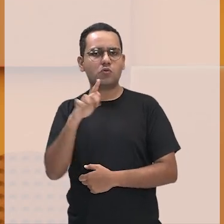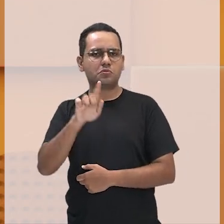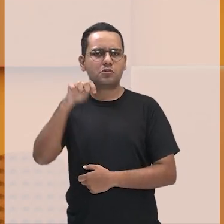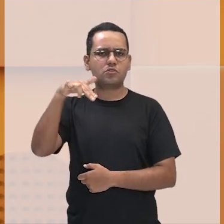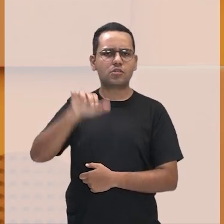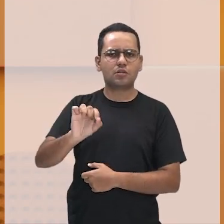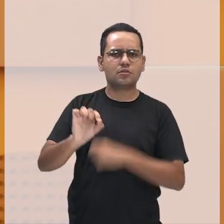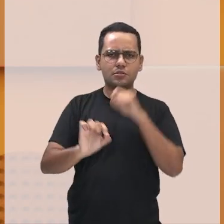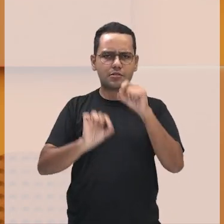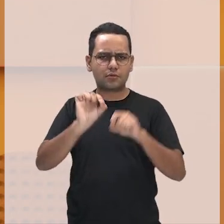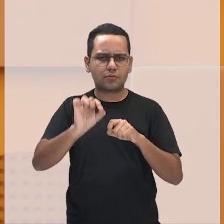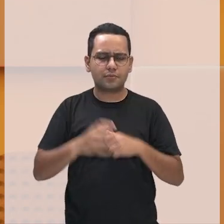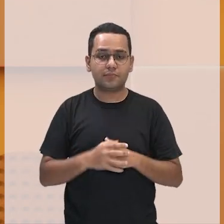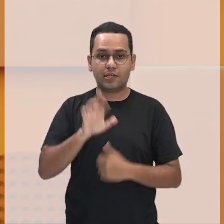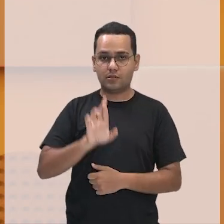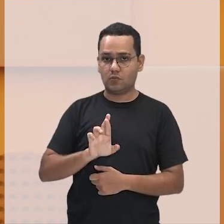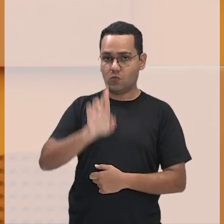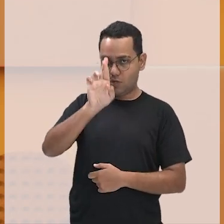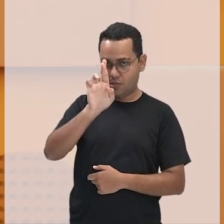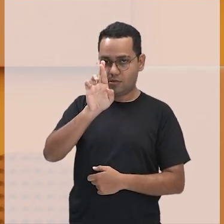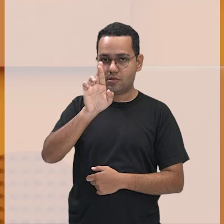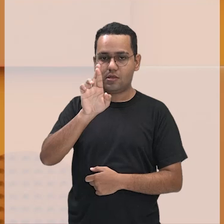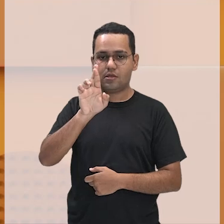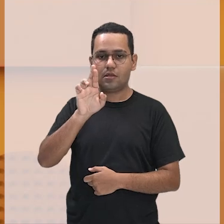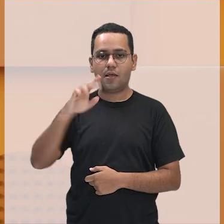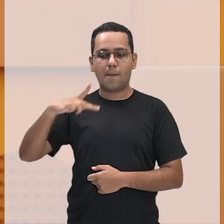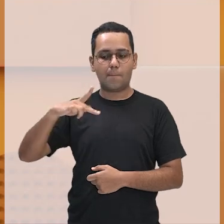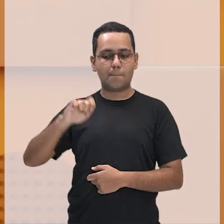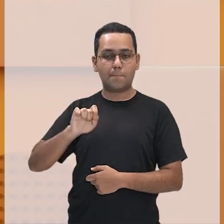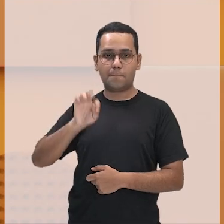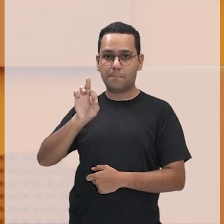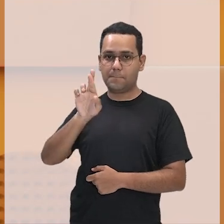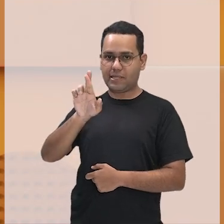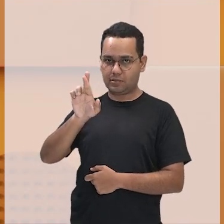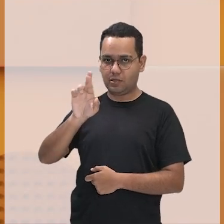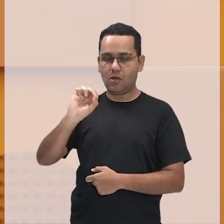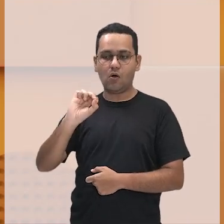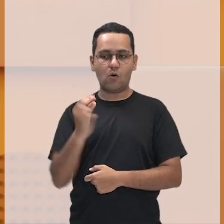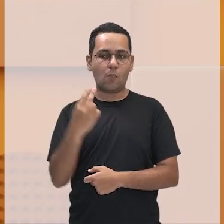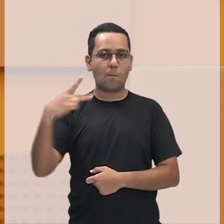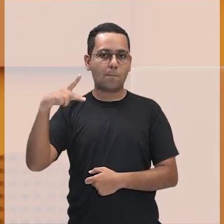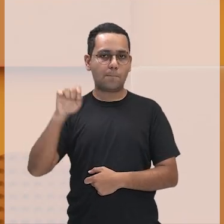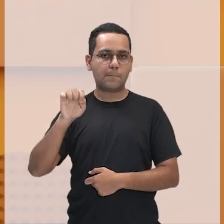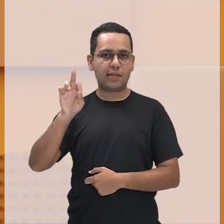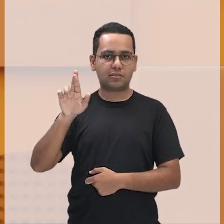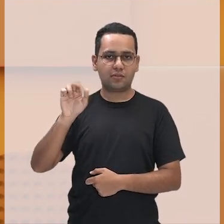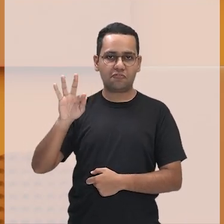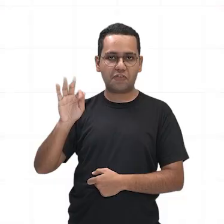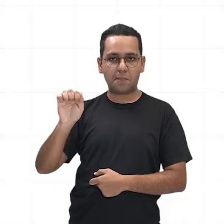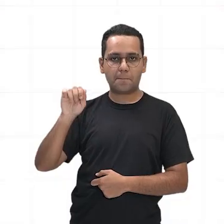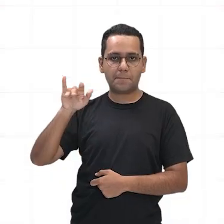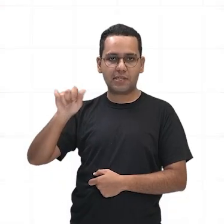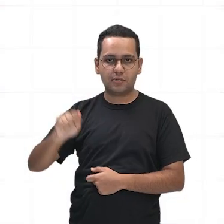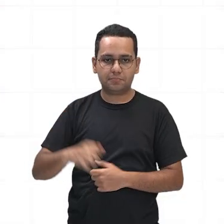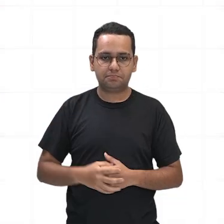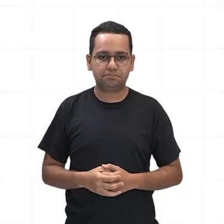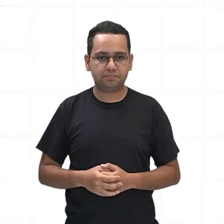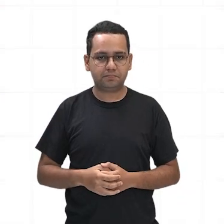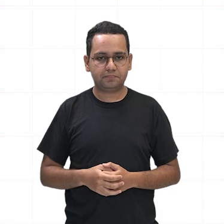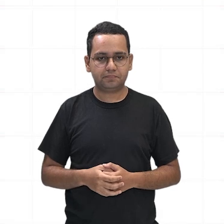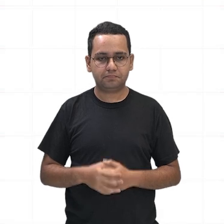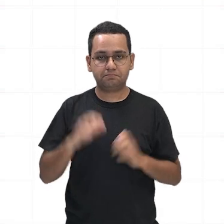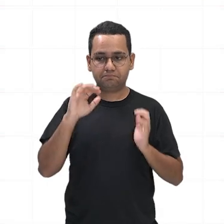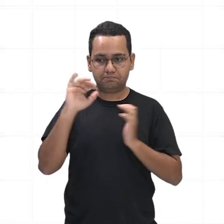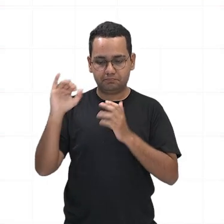eles eram liderados, aí clãs que eram liderados, então, pelo pater ou paterfamília, ok? Olha só, vamos ver, então, que